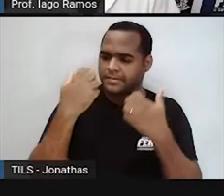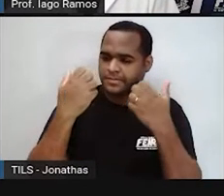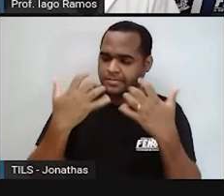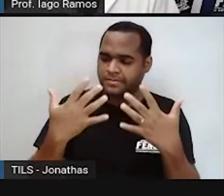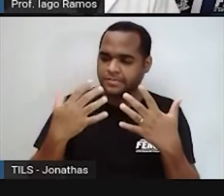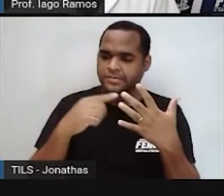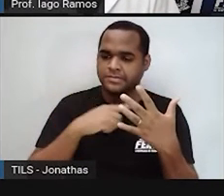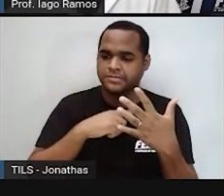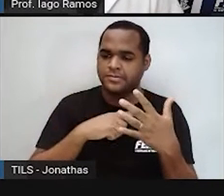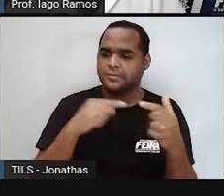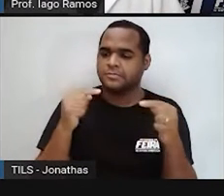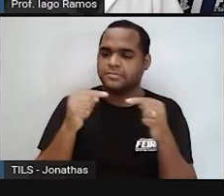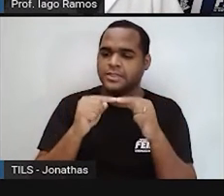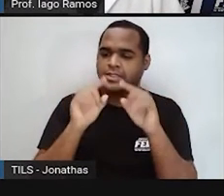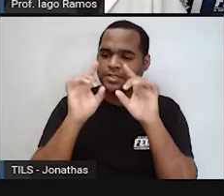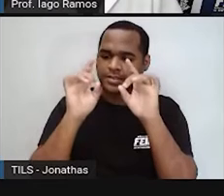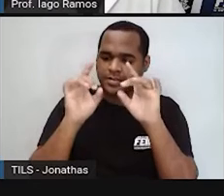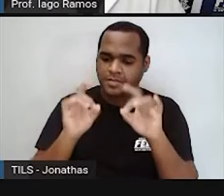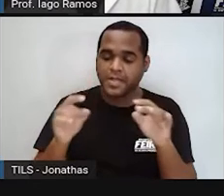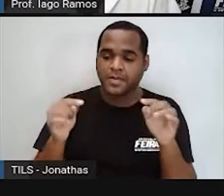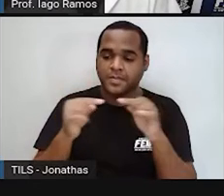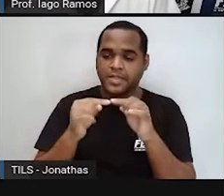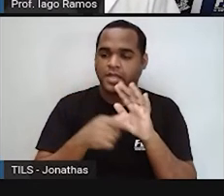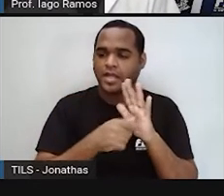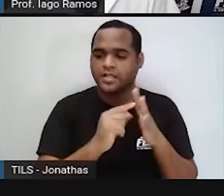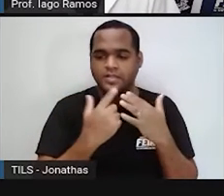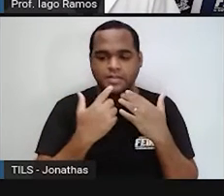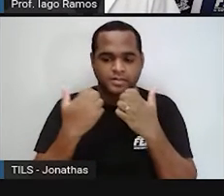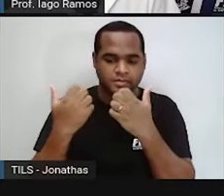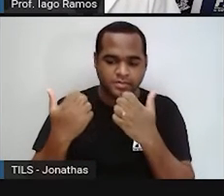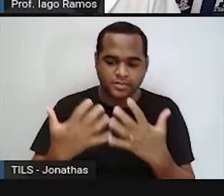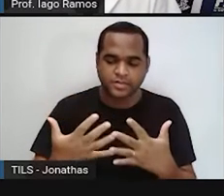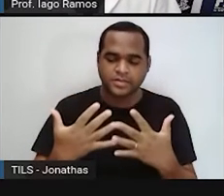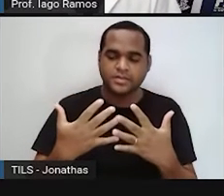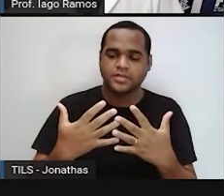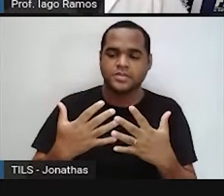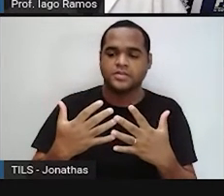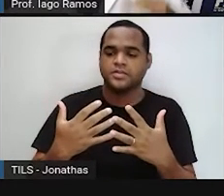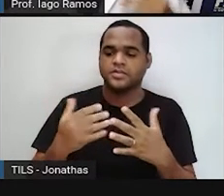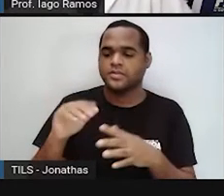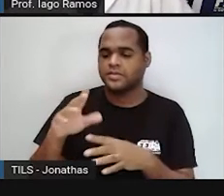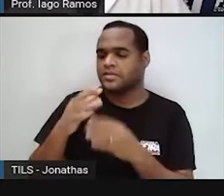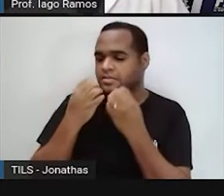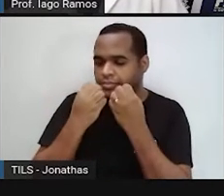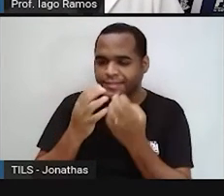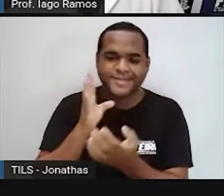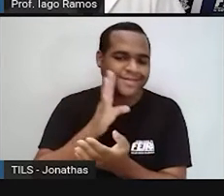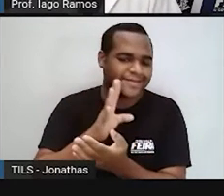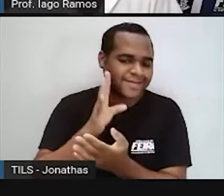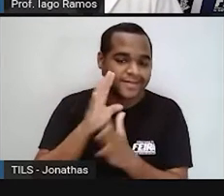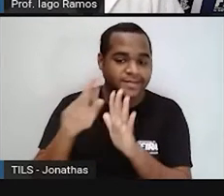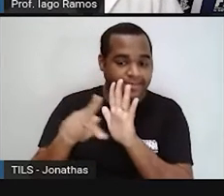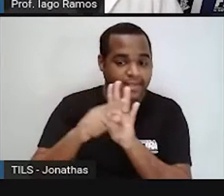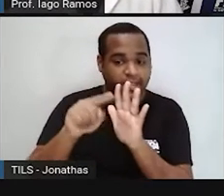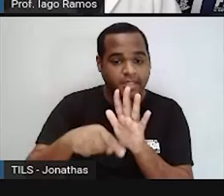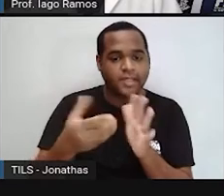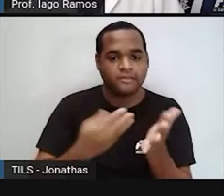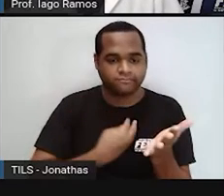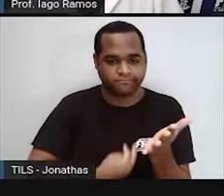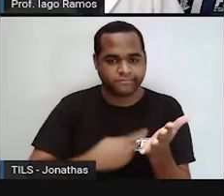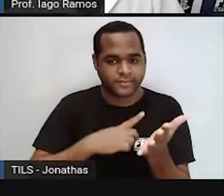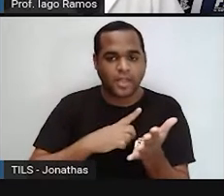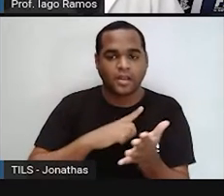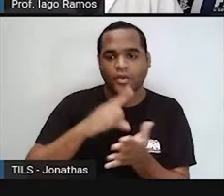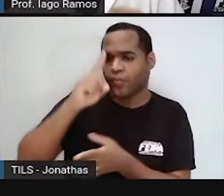em especial nessa aula né um poliedro bem bacana que faz parte do nosso mundo real a gente